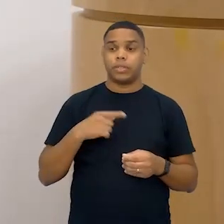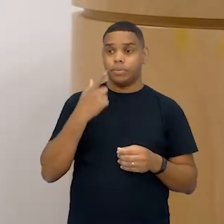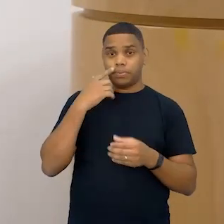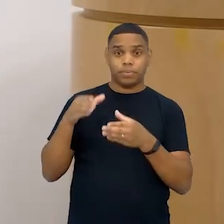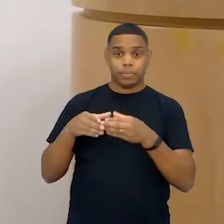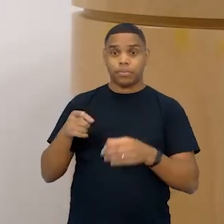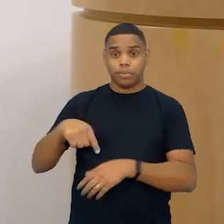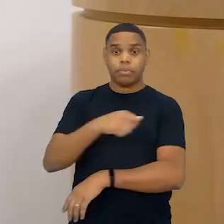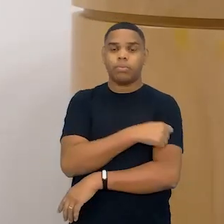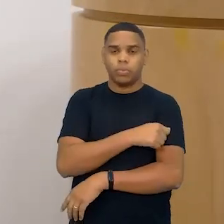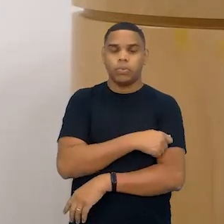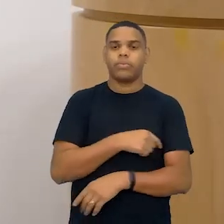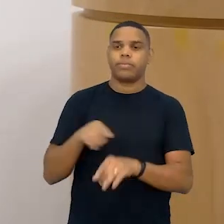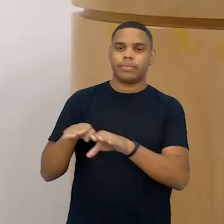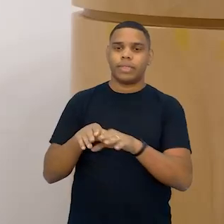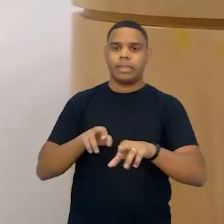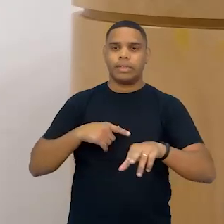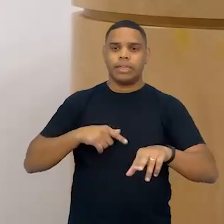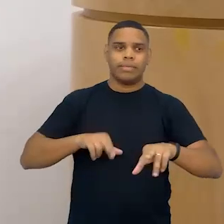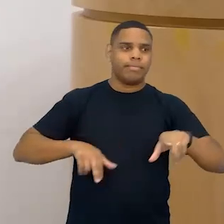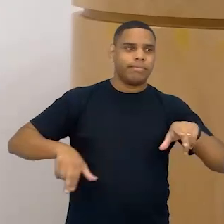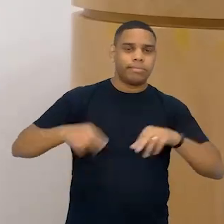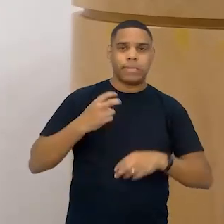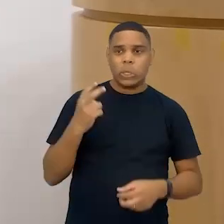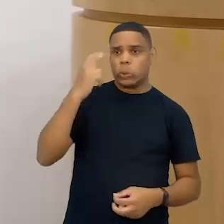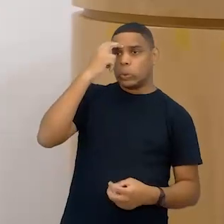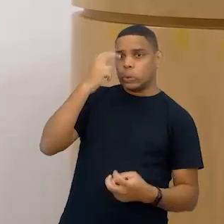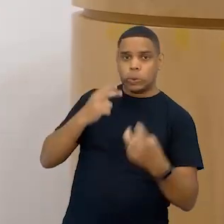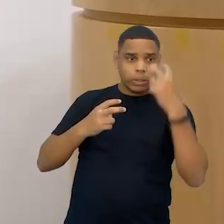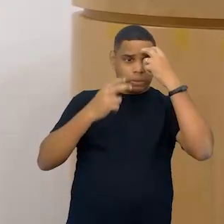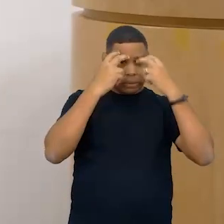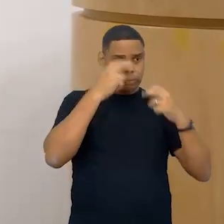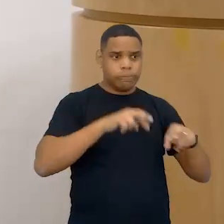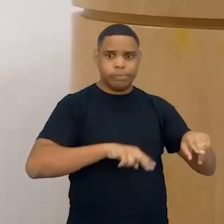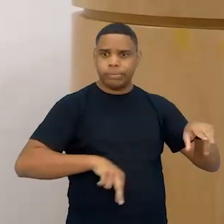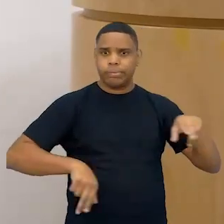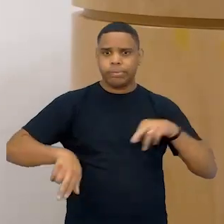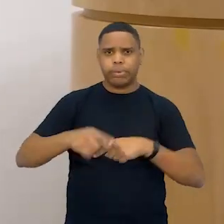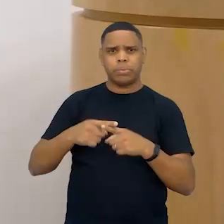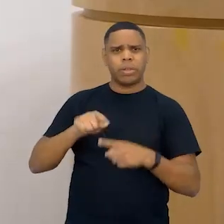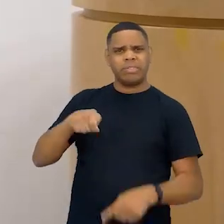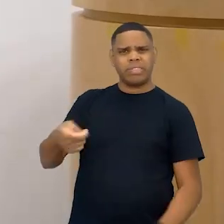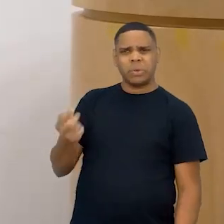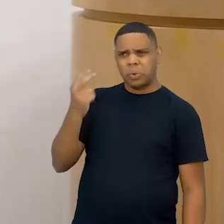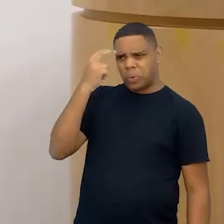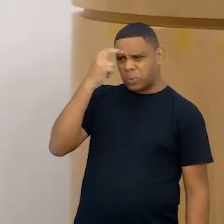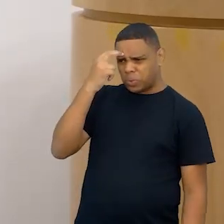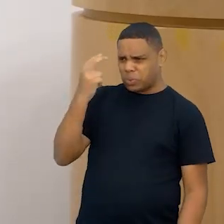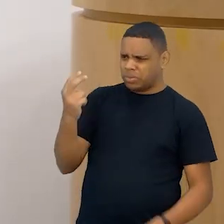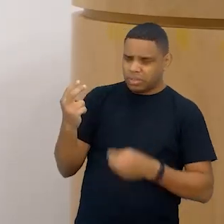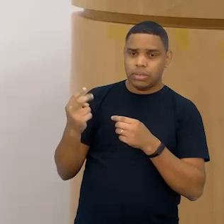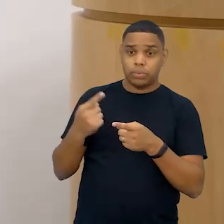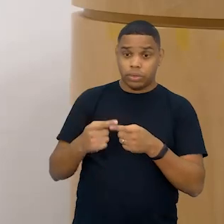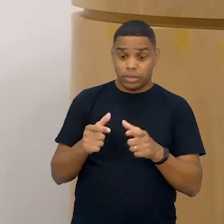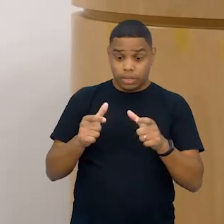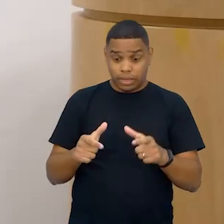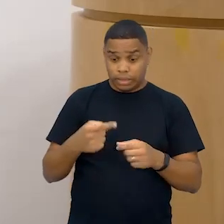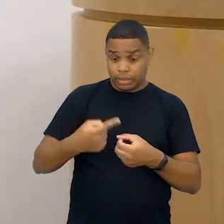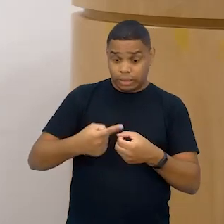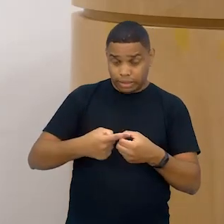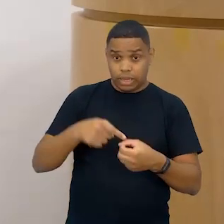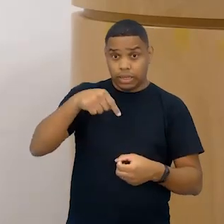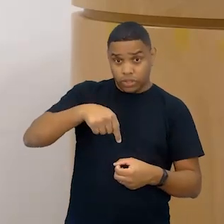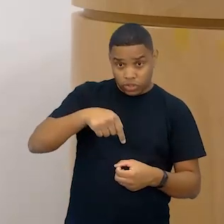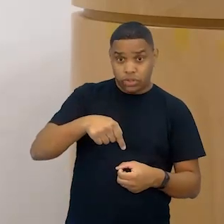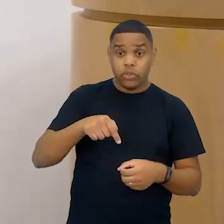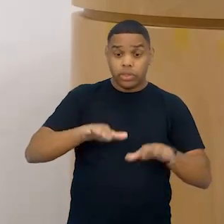não é homogêneo. A gente tem diversas culturas. E por que eu estou falando de culturas? Mesmo dentro de um espaço urbano,